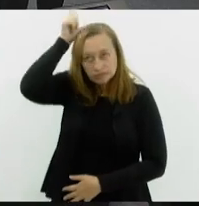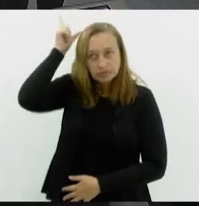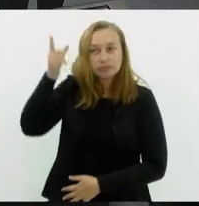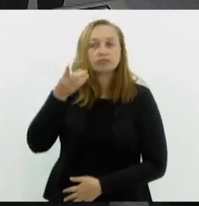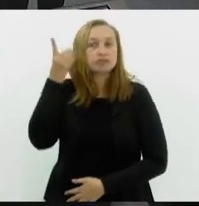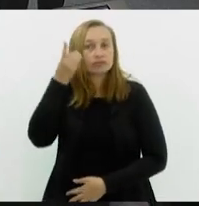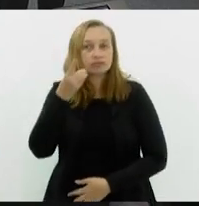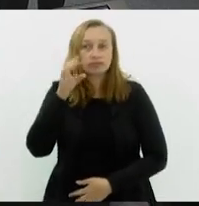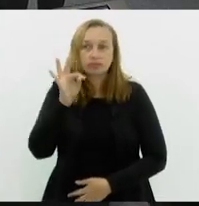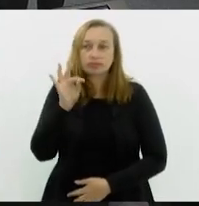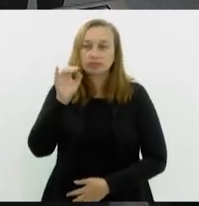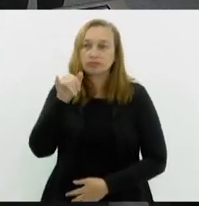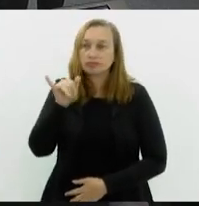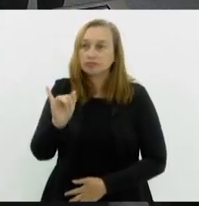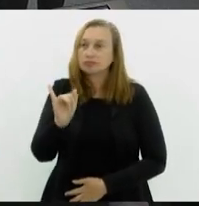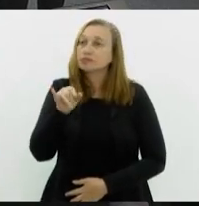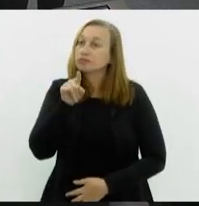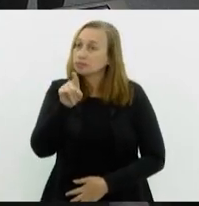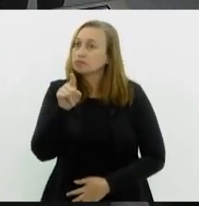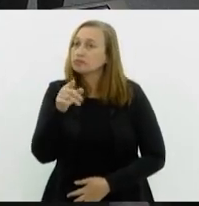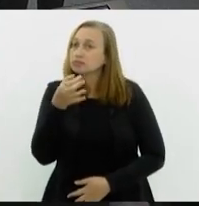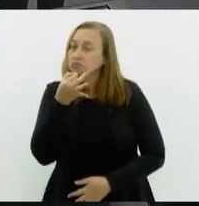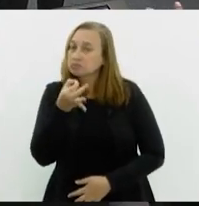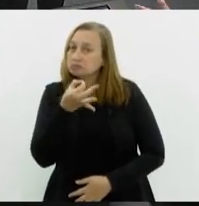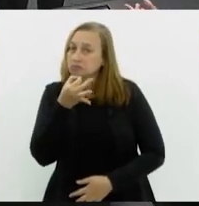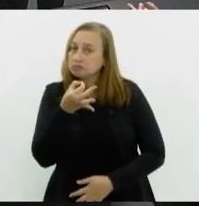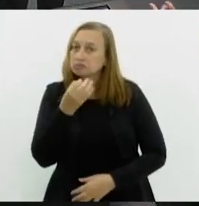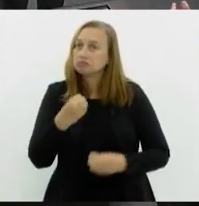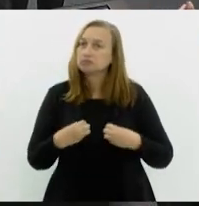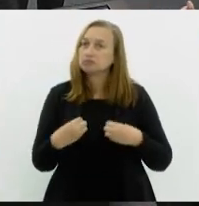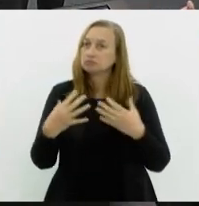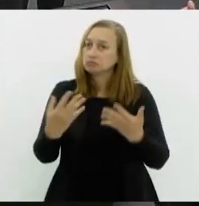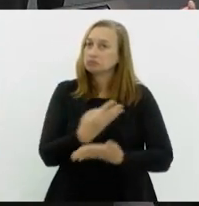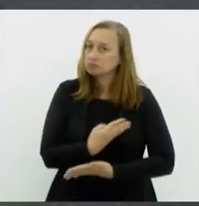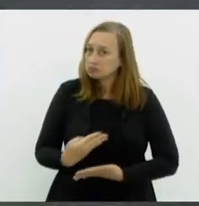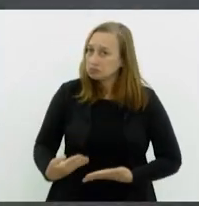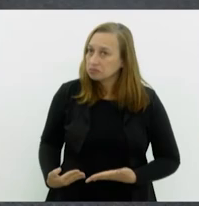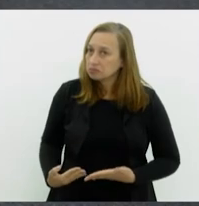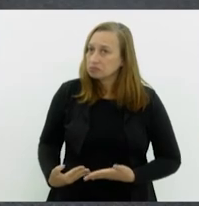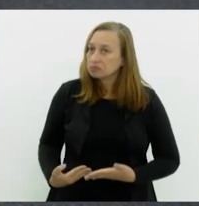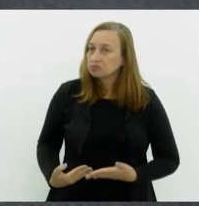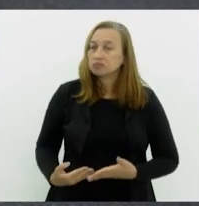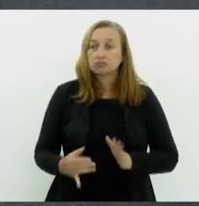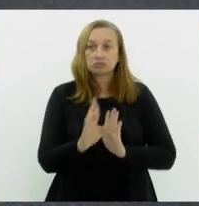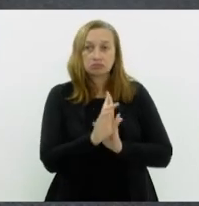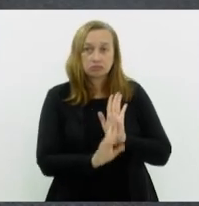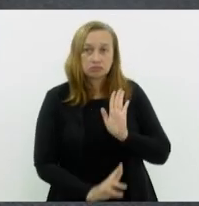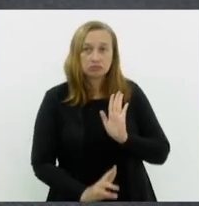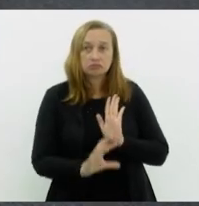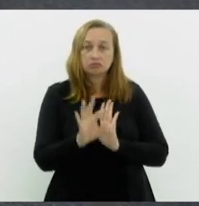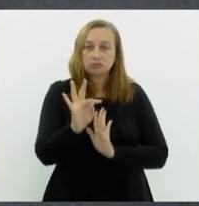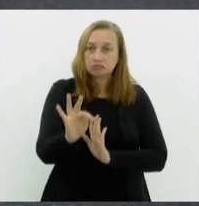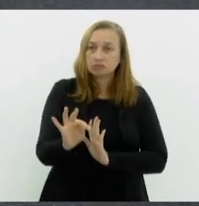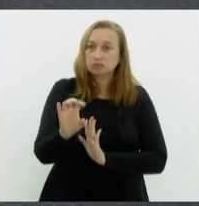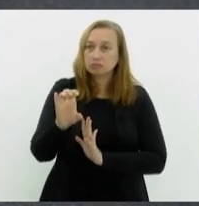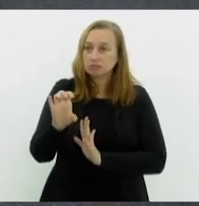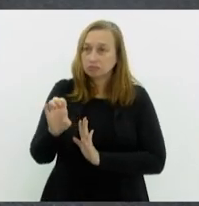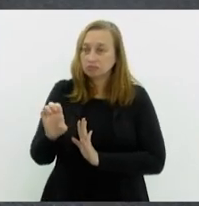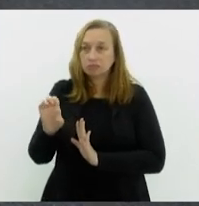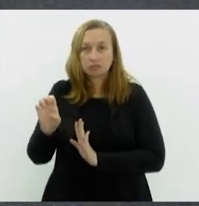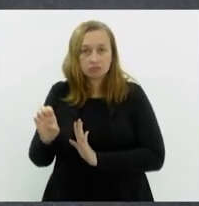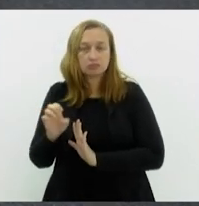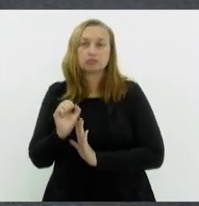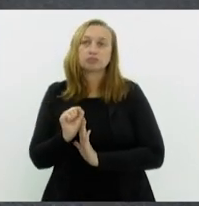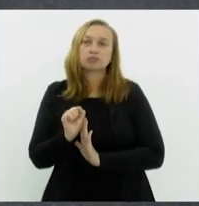Tande, a sua sugestão da audiência pública em cima do relatório do TCE,